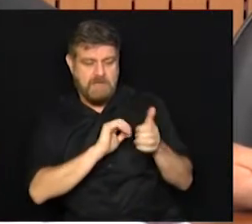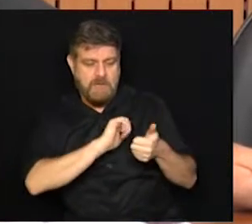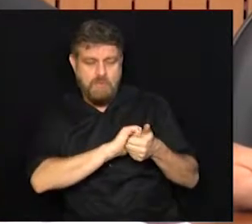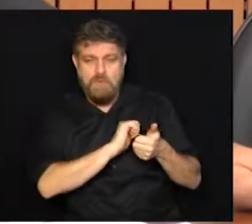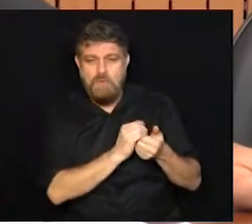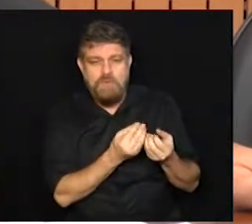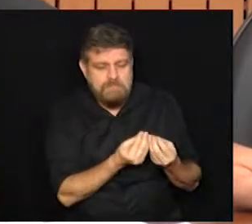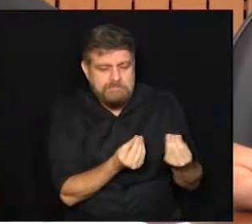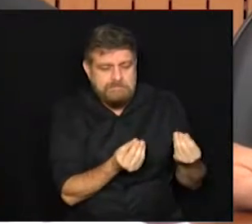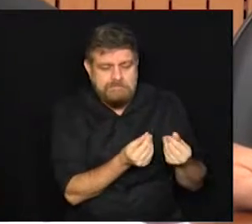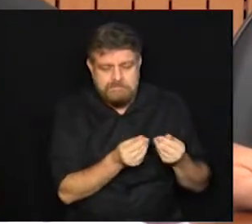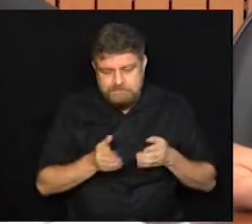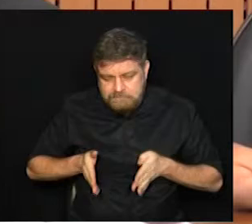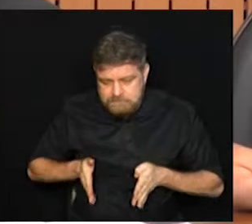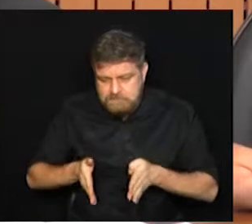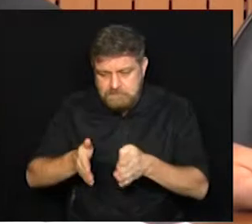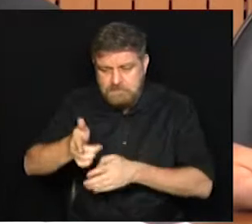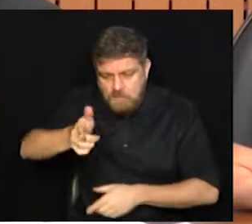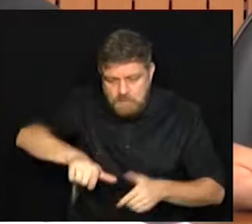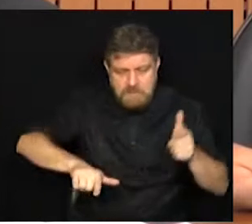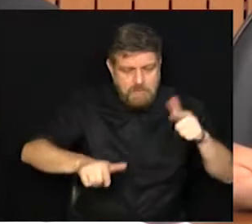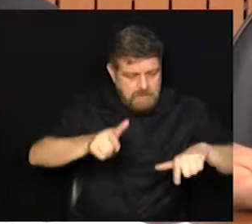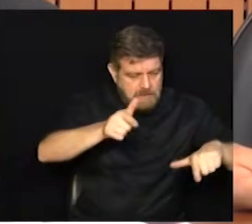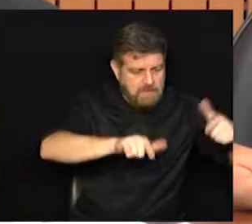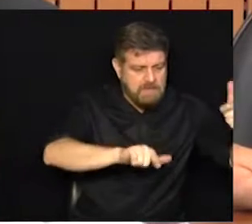mais ciclovias a gente tiver na cidade.